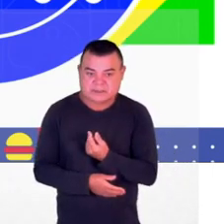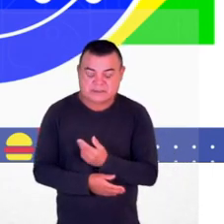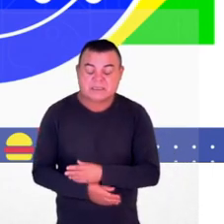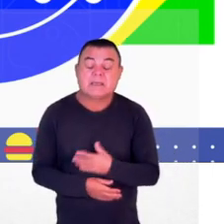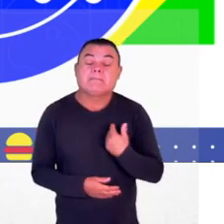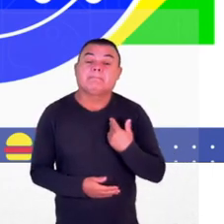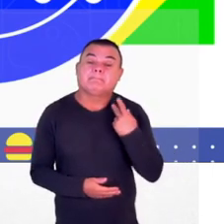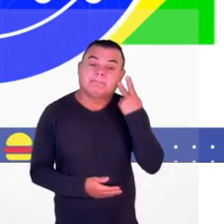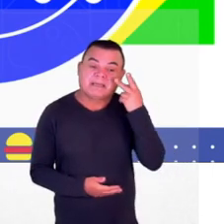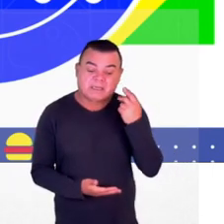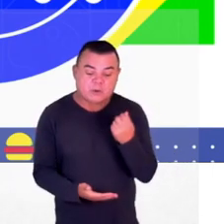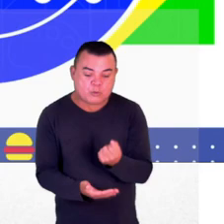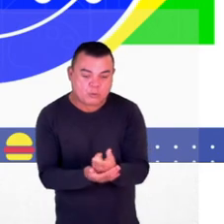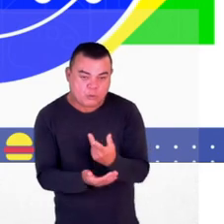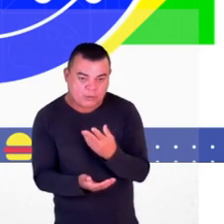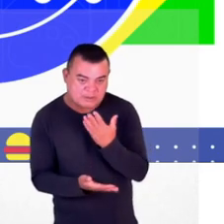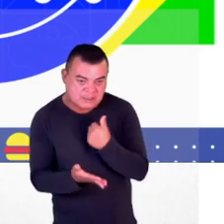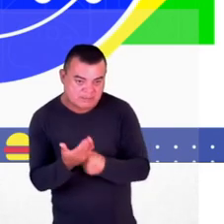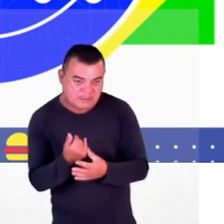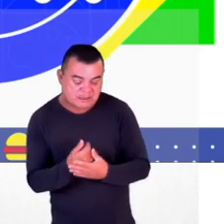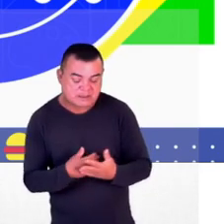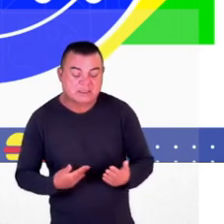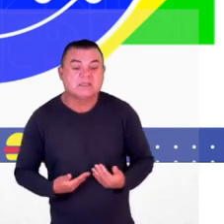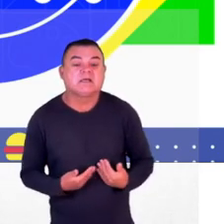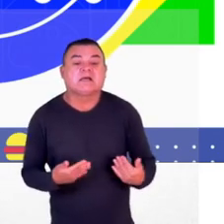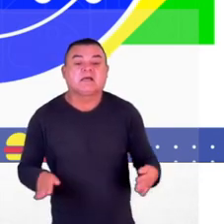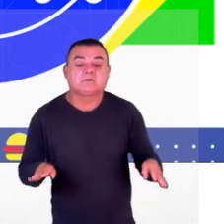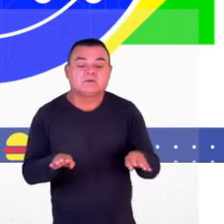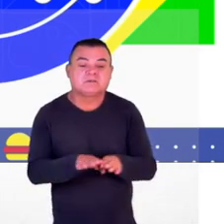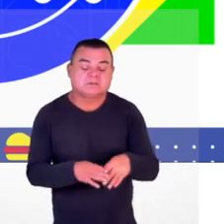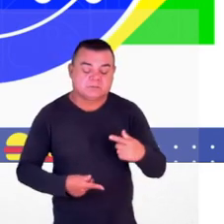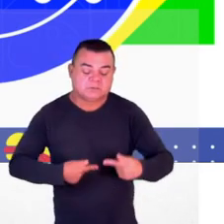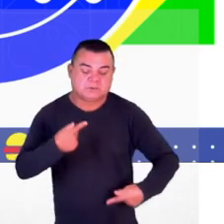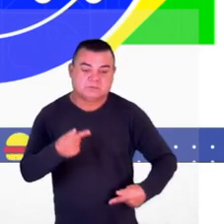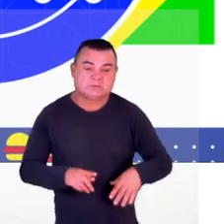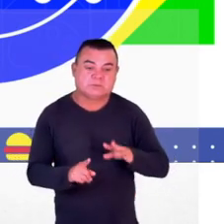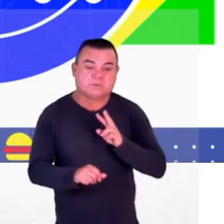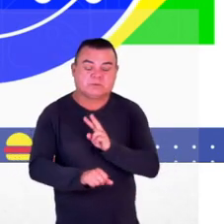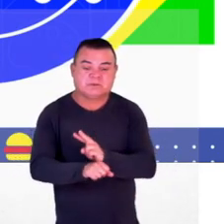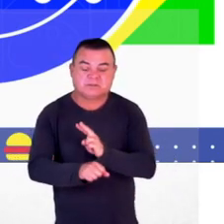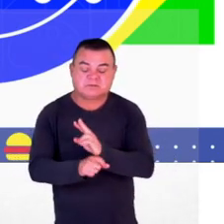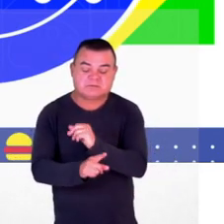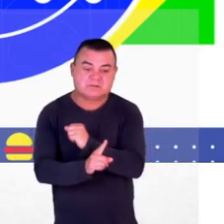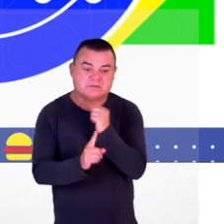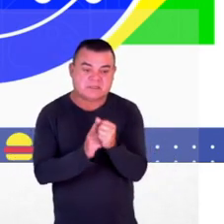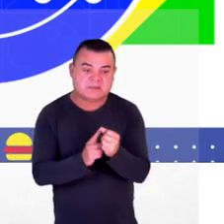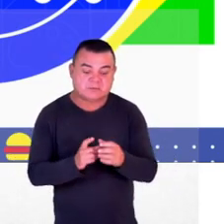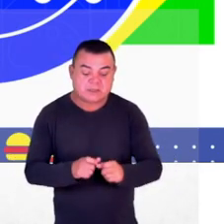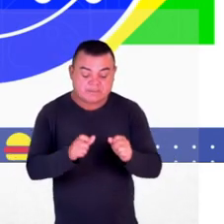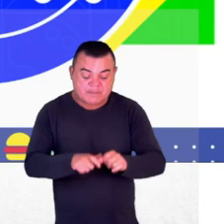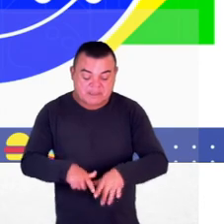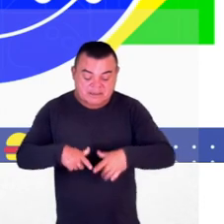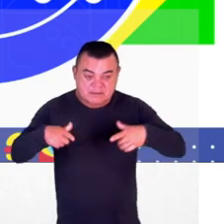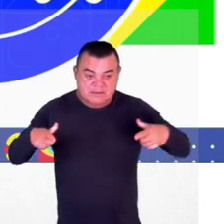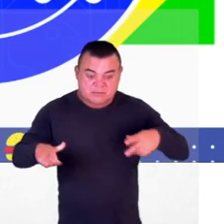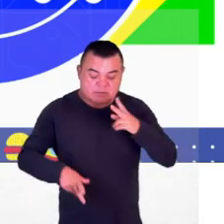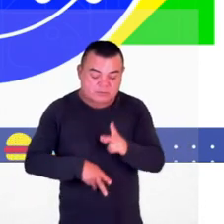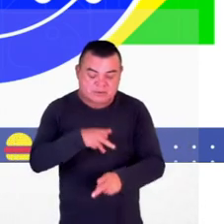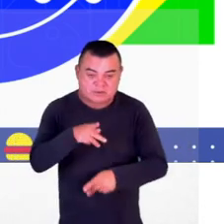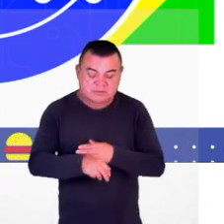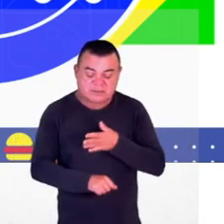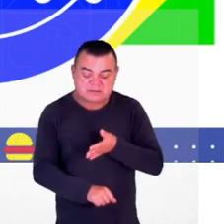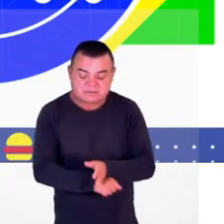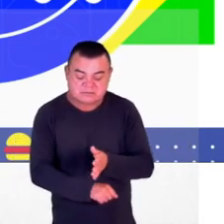alimentos a inclusão em políticas públicas de proteção social a ampliação da população ao acesso em alimentos